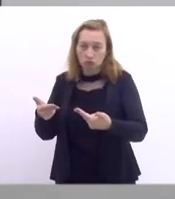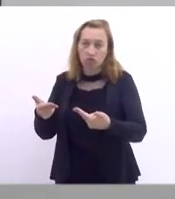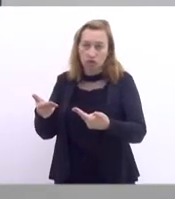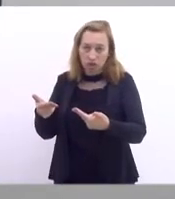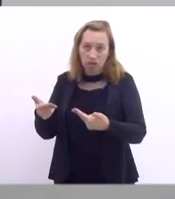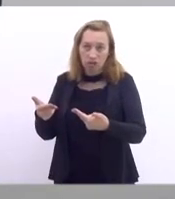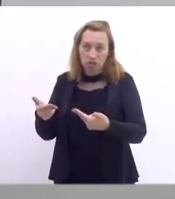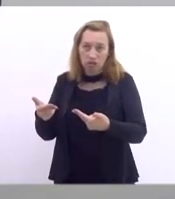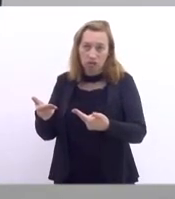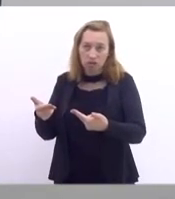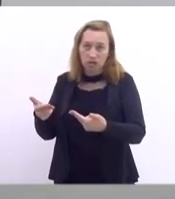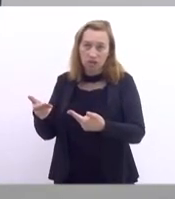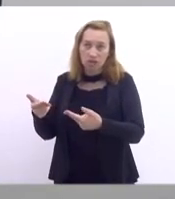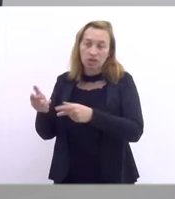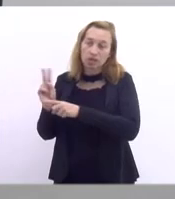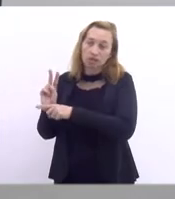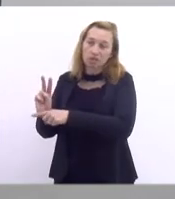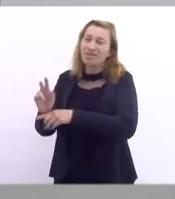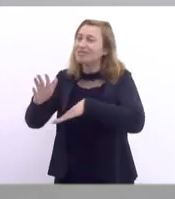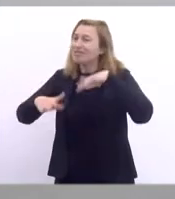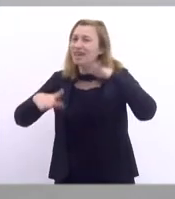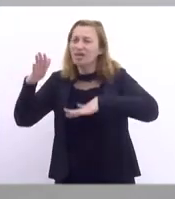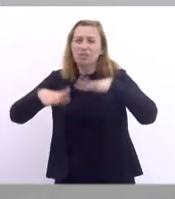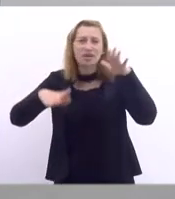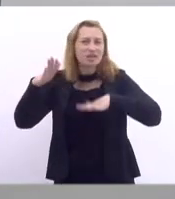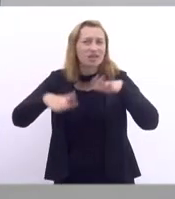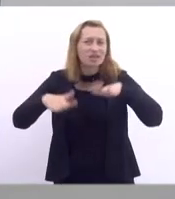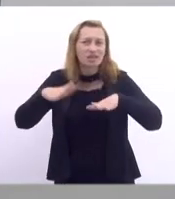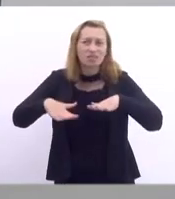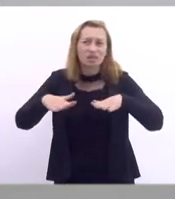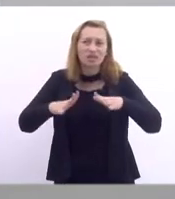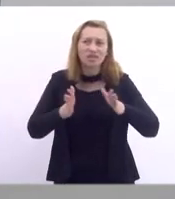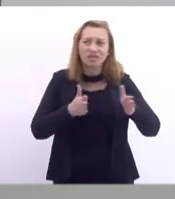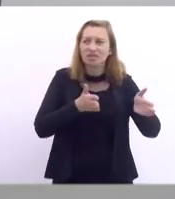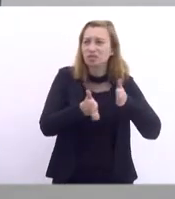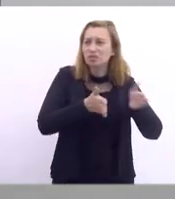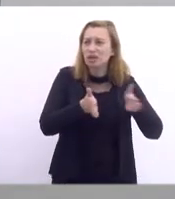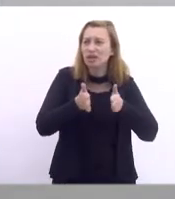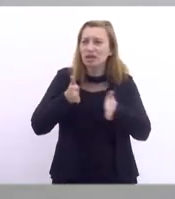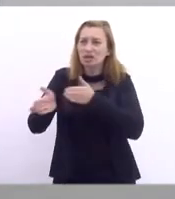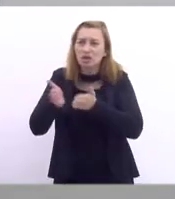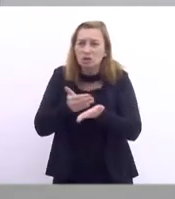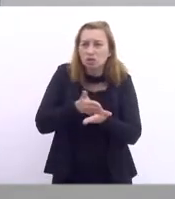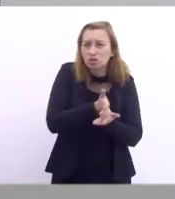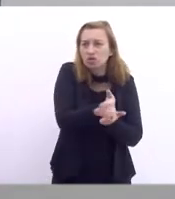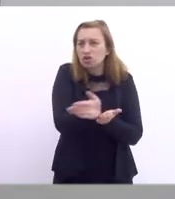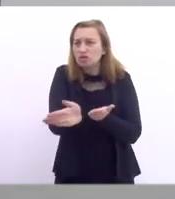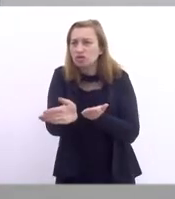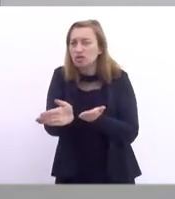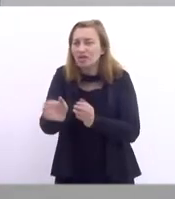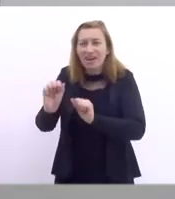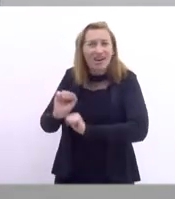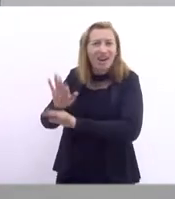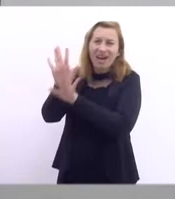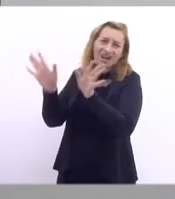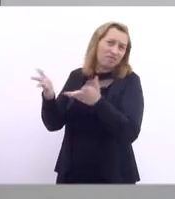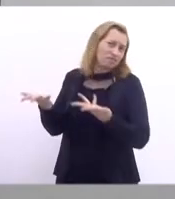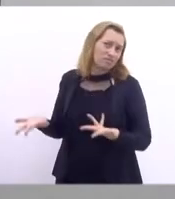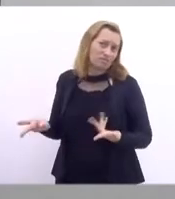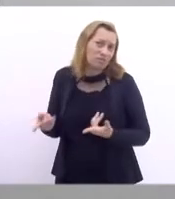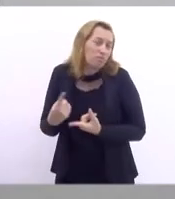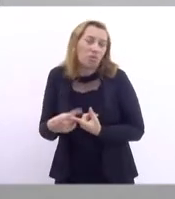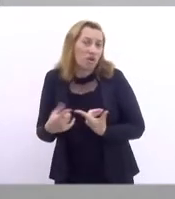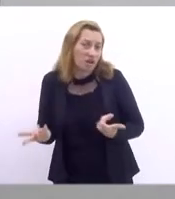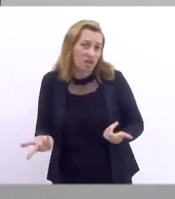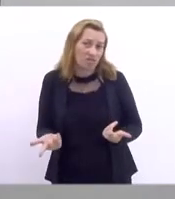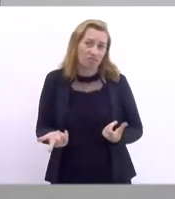outros empréstimos independente da classificação o dígitos tonalidade é claro até